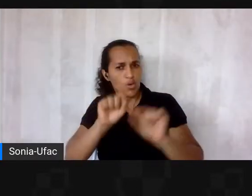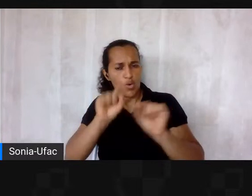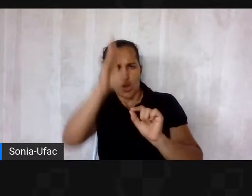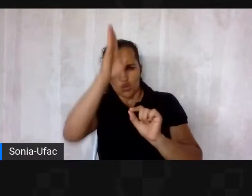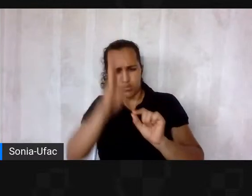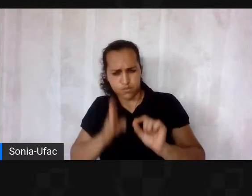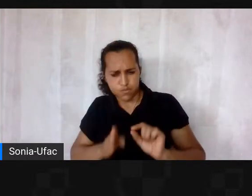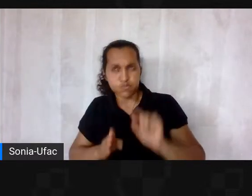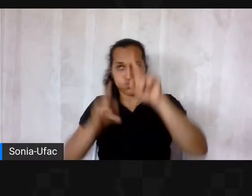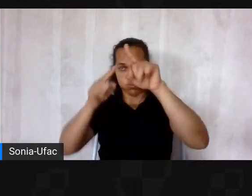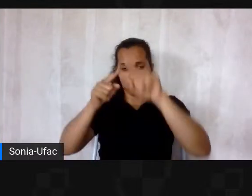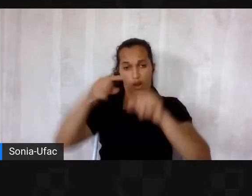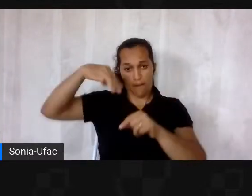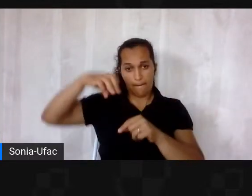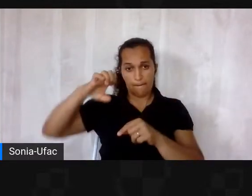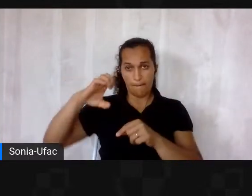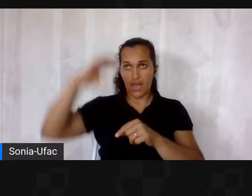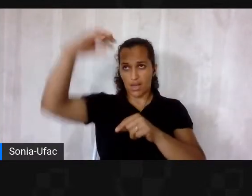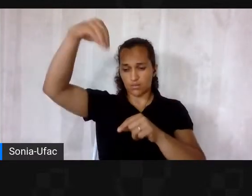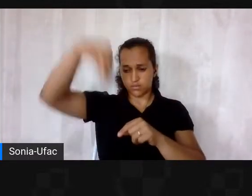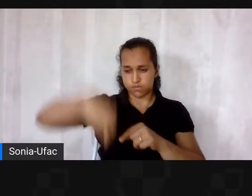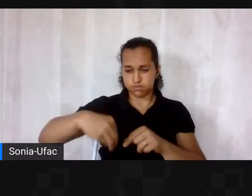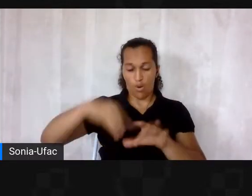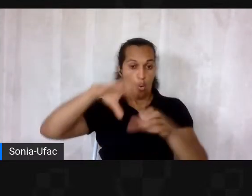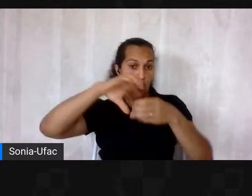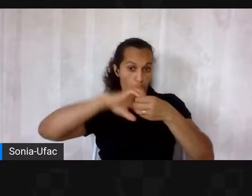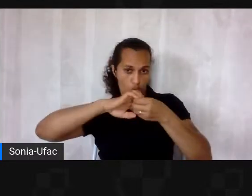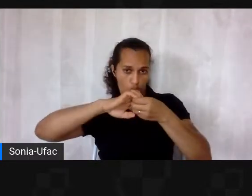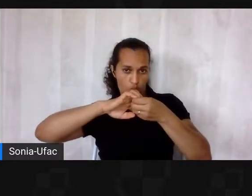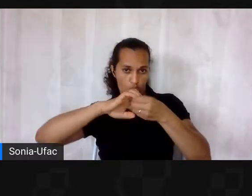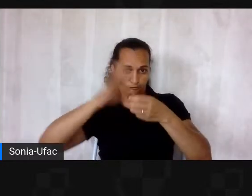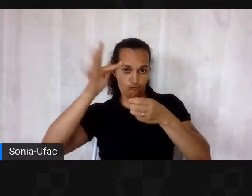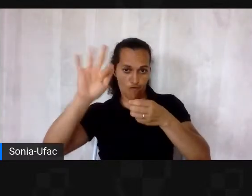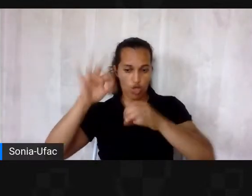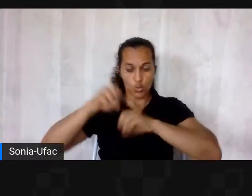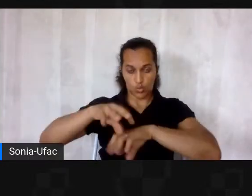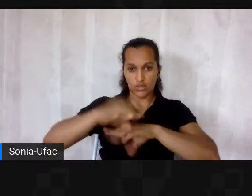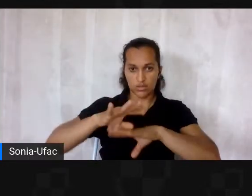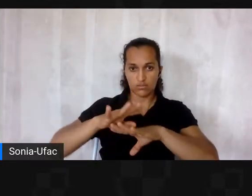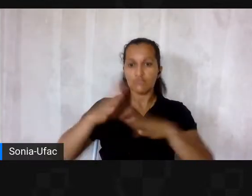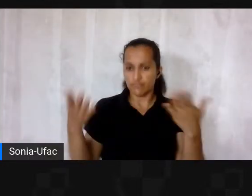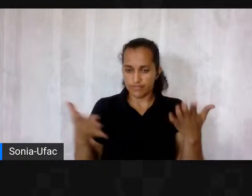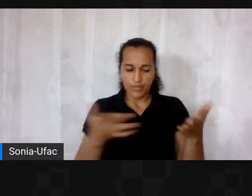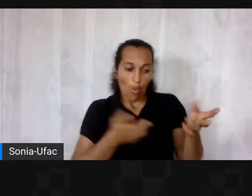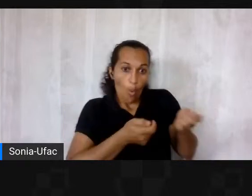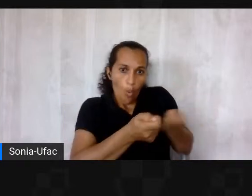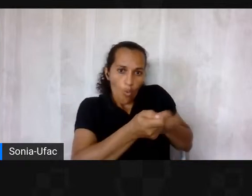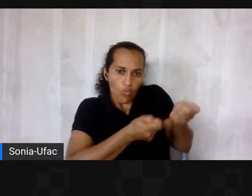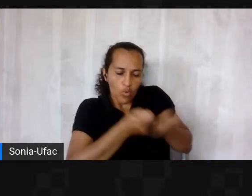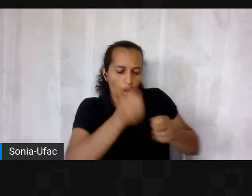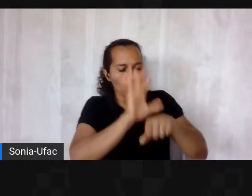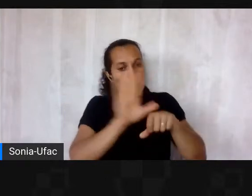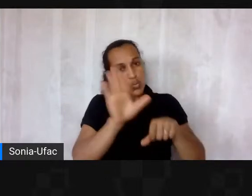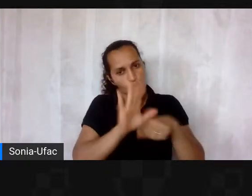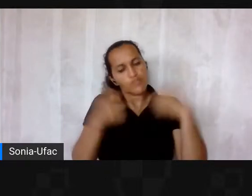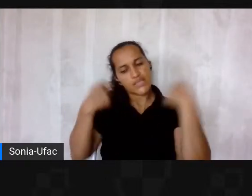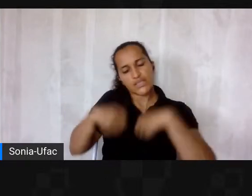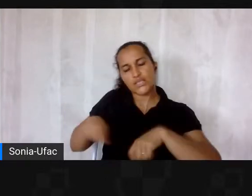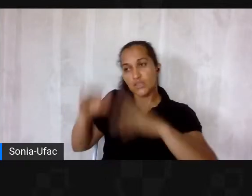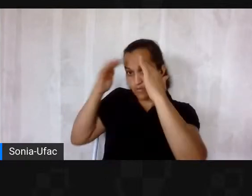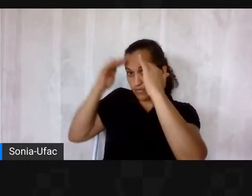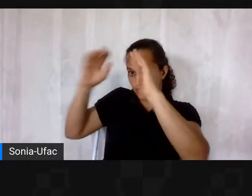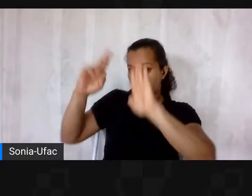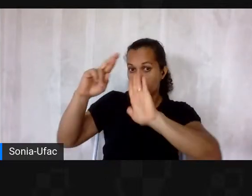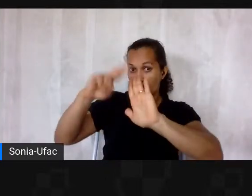Federal de Educação, como uma forma de controle e regulação, é claro, dos cursos, como é até hoje, a gente precisa seguir as resoluções, as